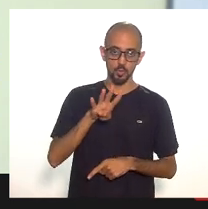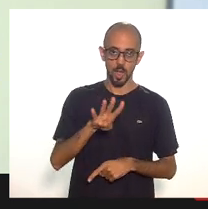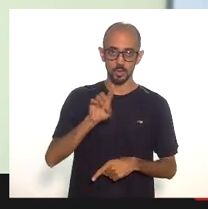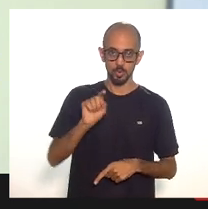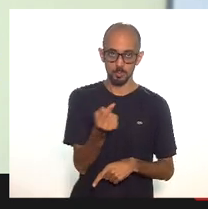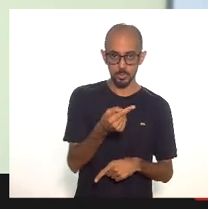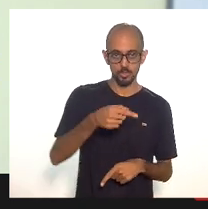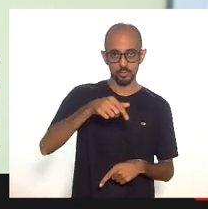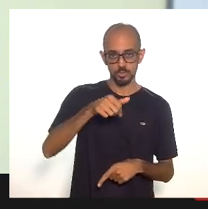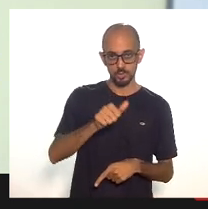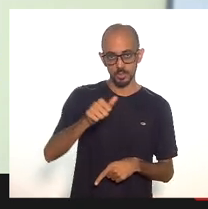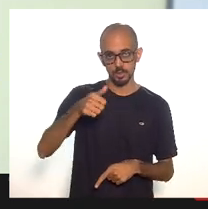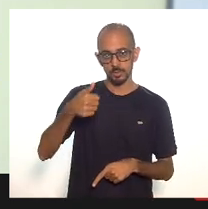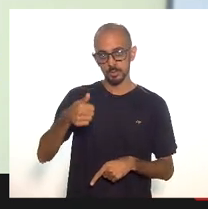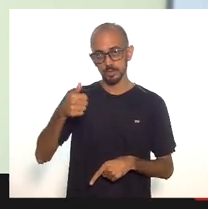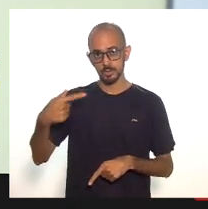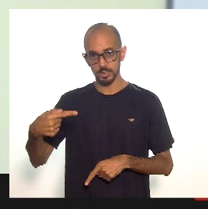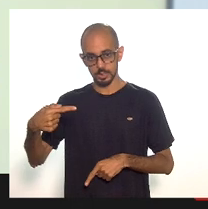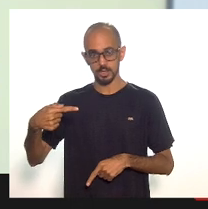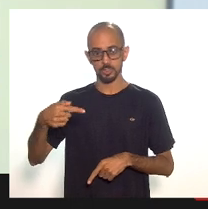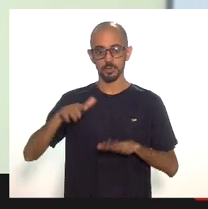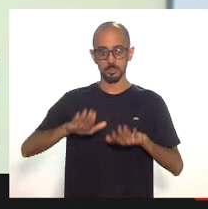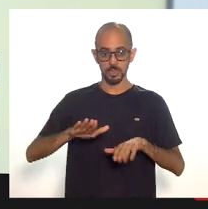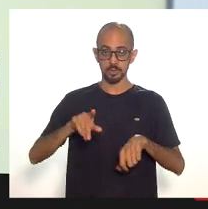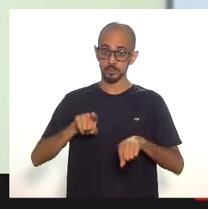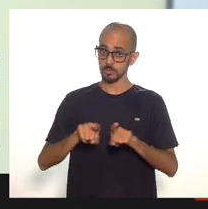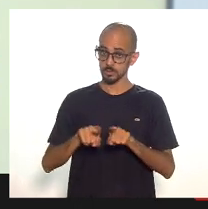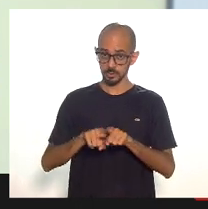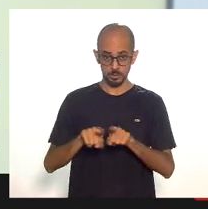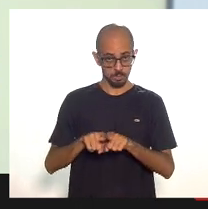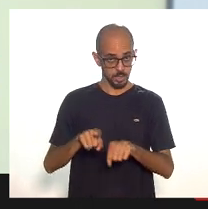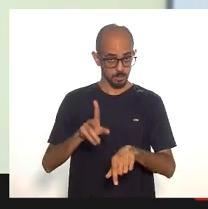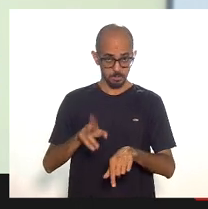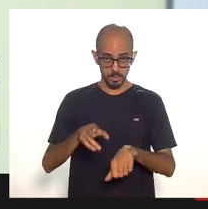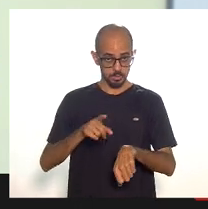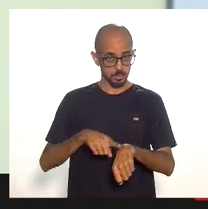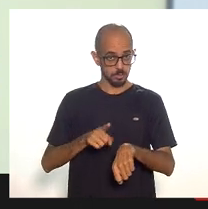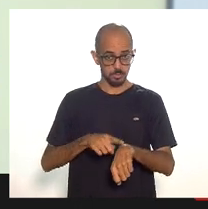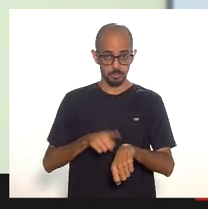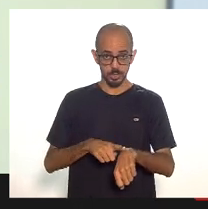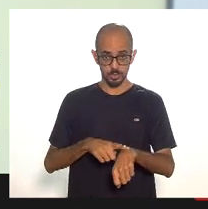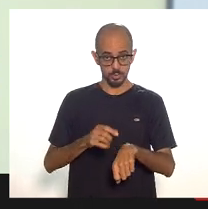ao mesmo tempo que já enviou ao Ministério da Economia